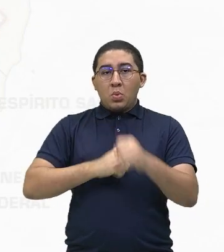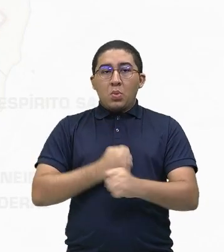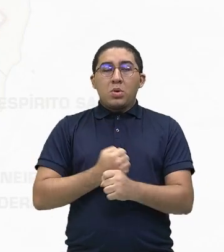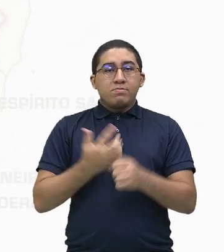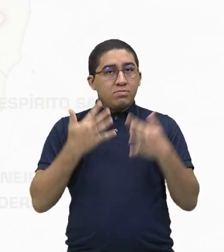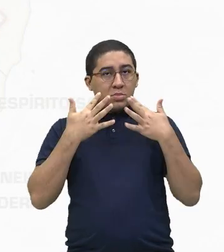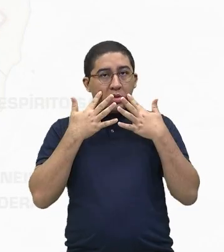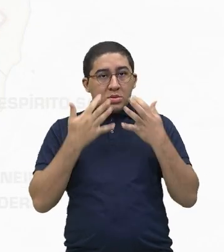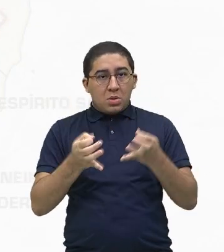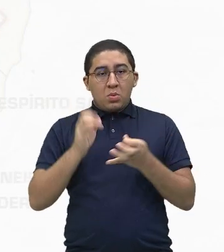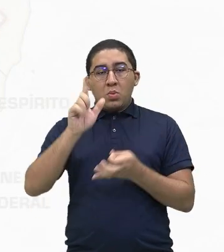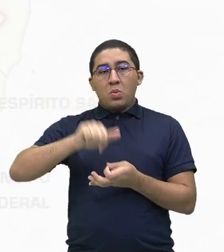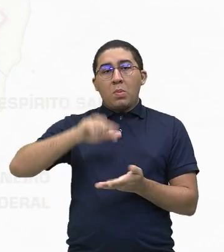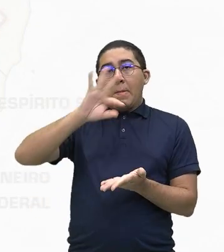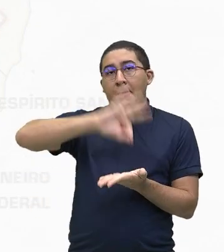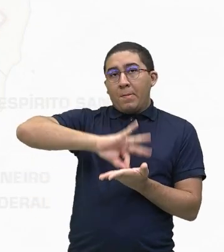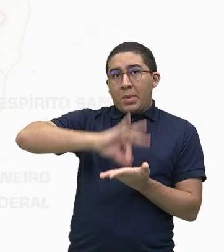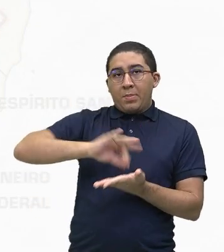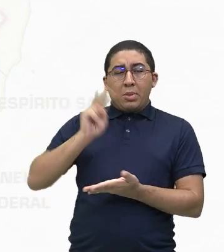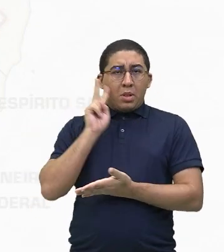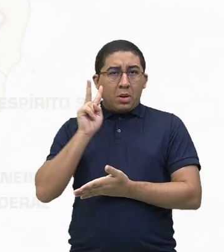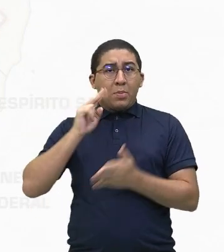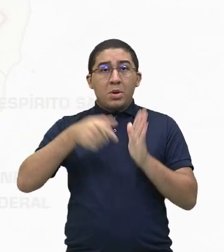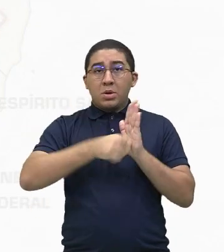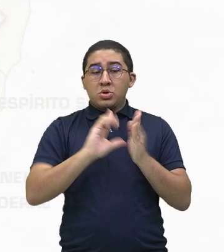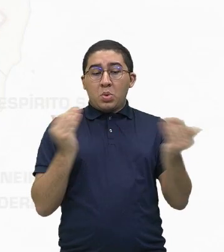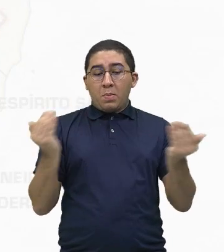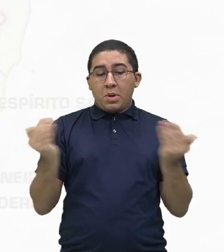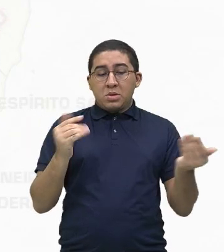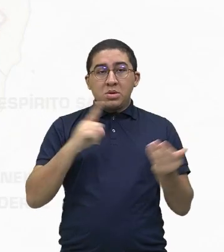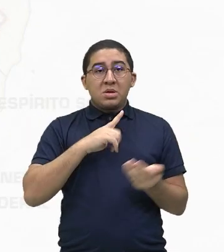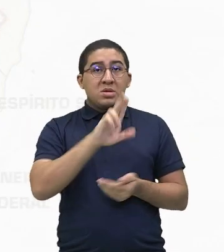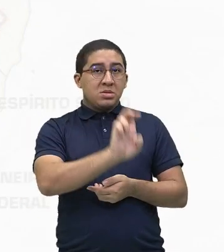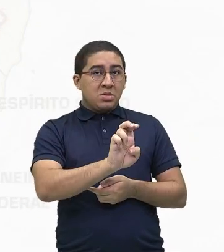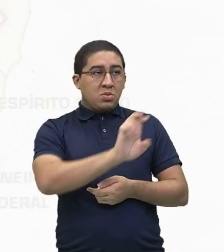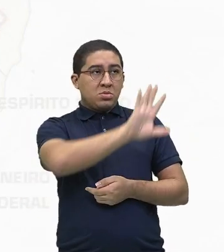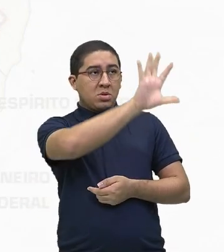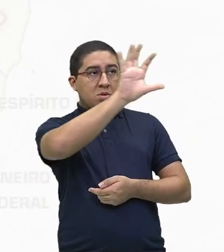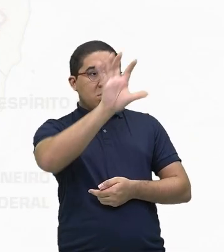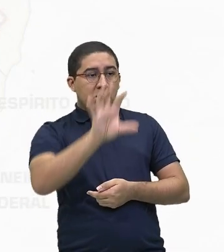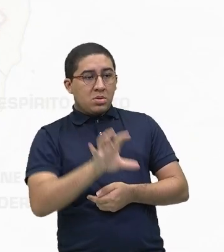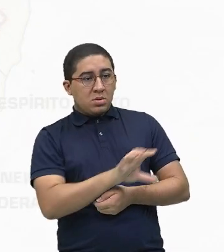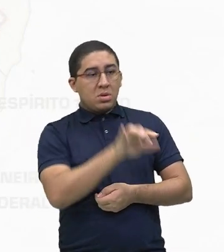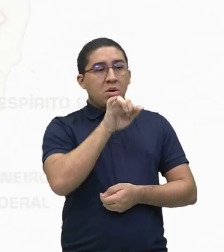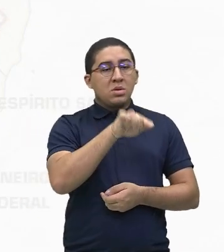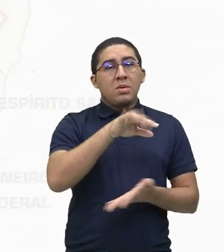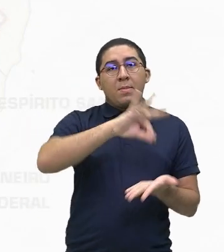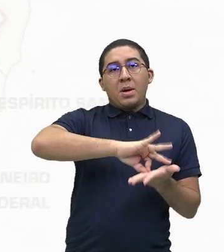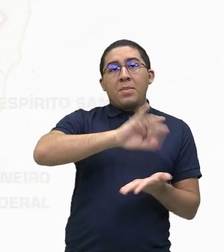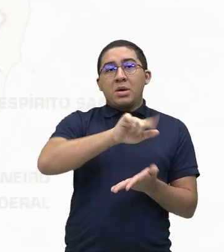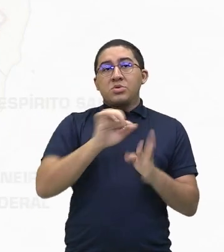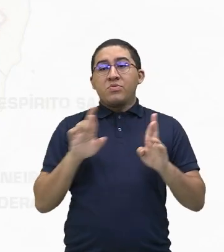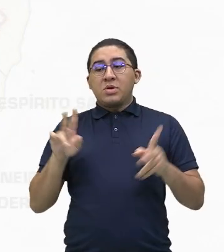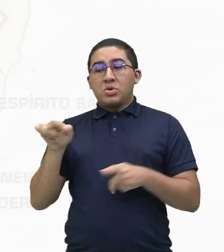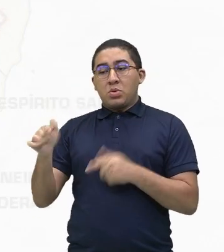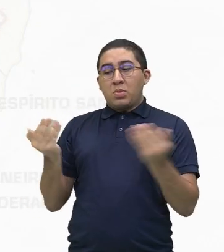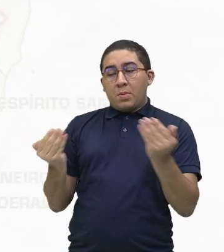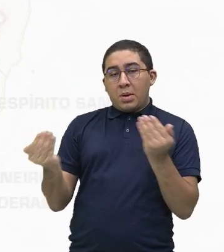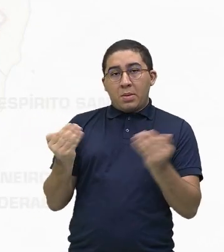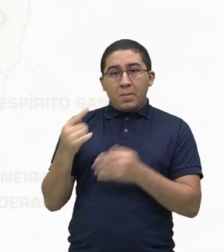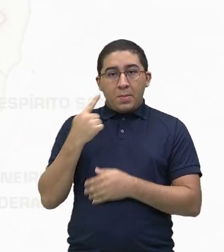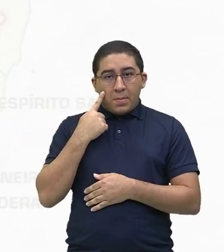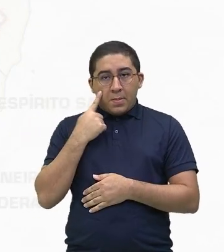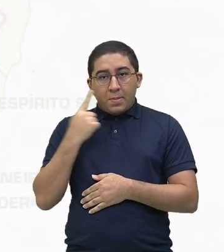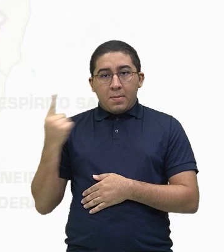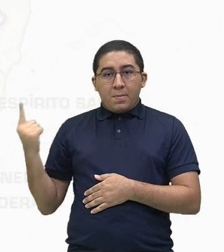mapa. Lembra do mapa que a gente viu anteriormente? Nós tínhamos ali 5 regiões, né? Então esse mapa ele já está bem diferente, né? Nós